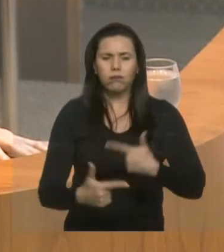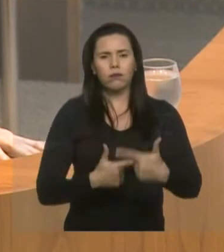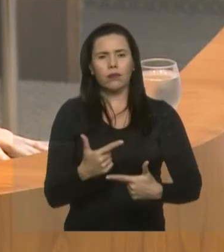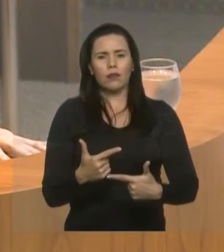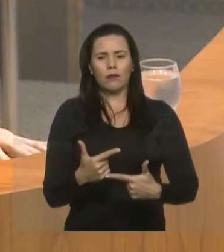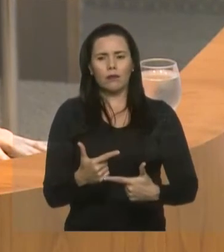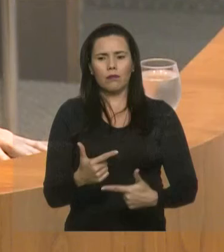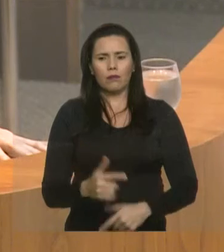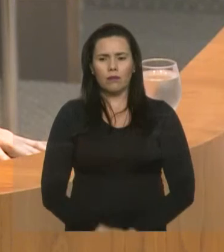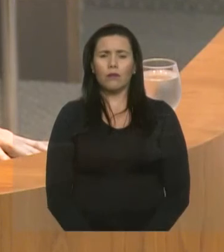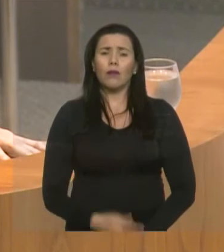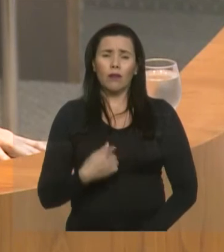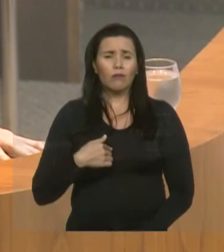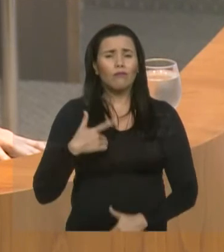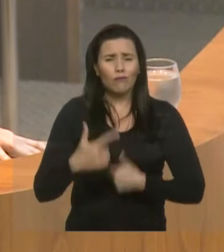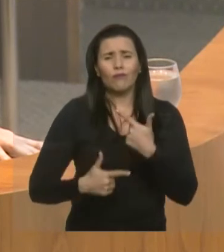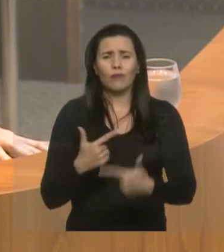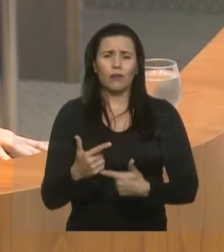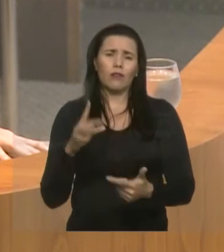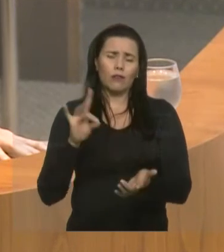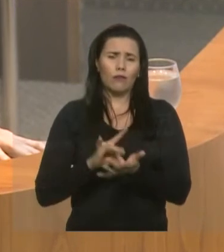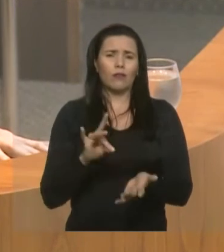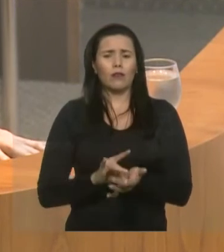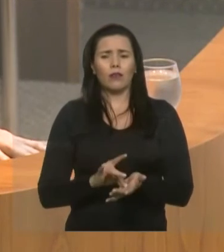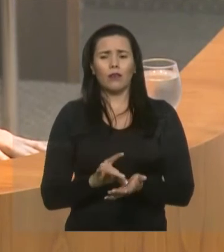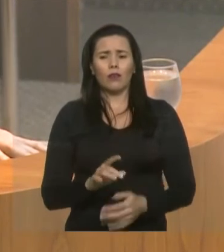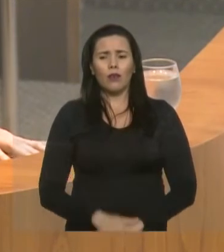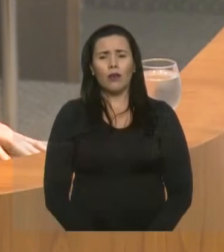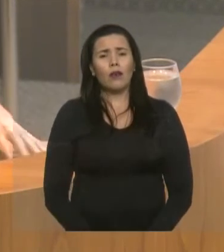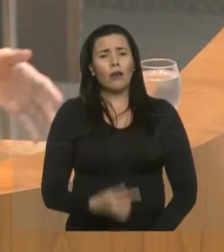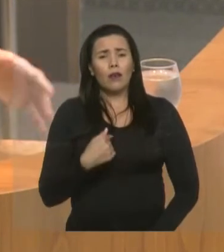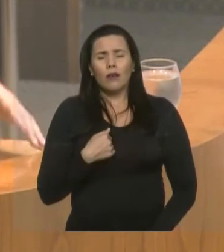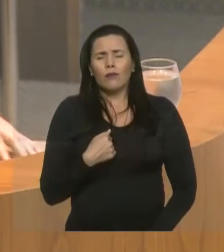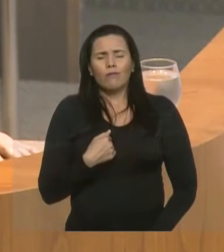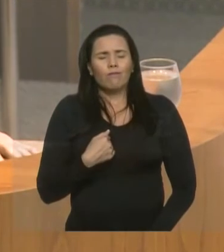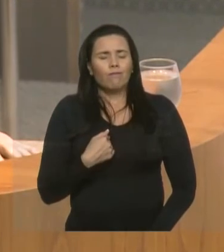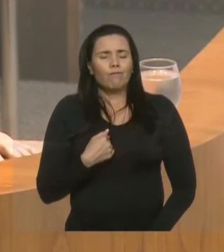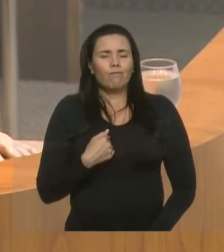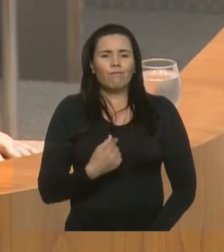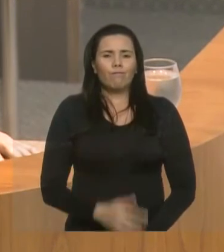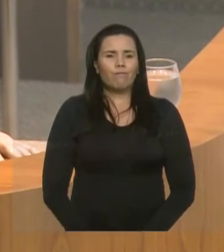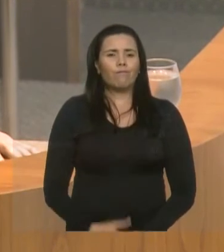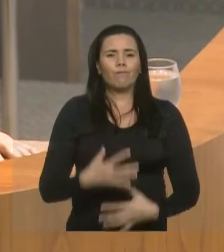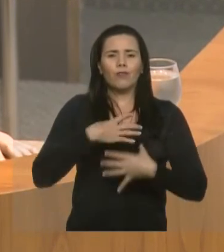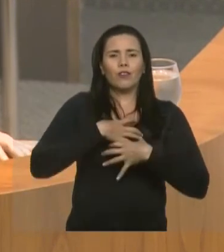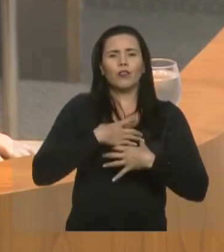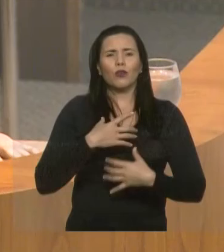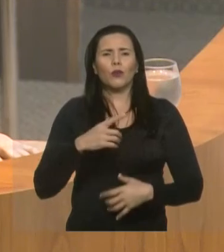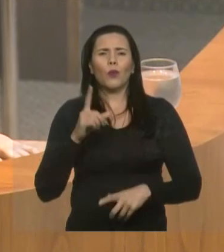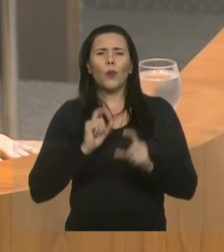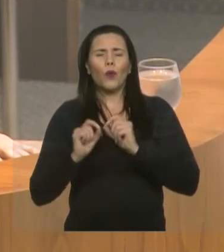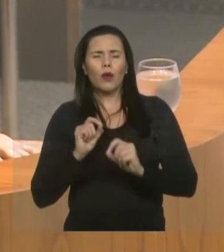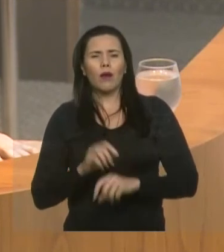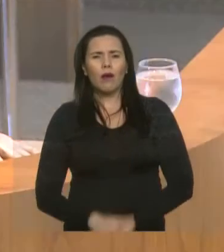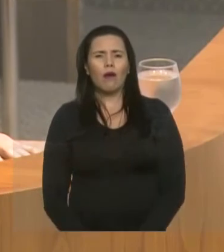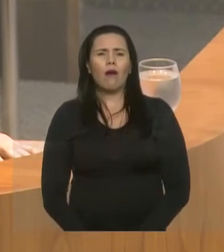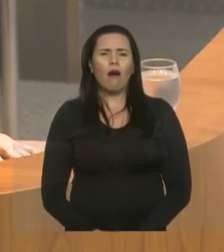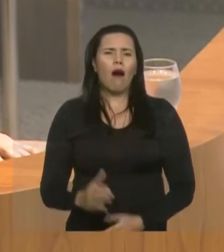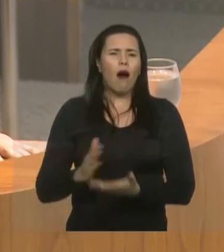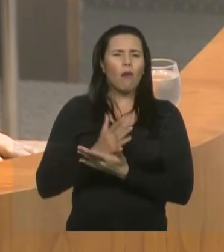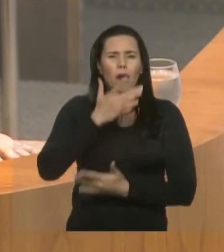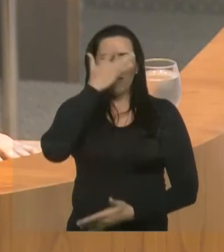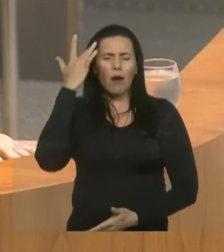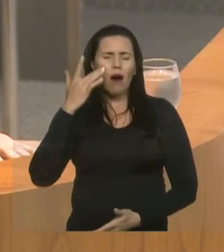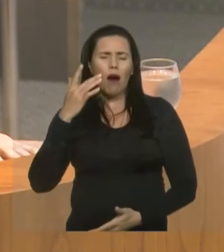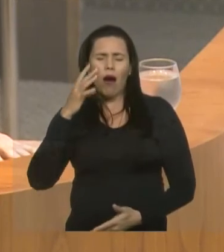tentar bastante, eu estou sendo mal interpretado como se eu estivesse tentando constranger parlamentares.